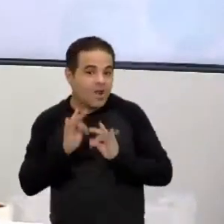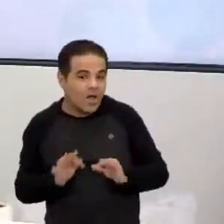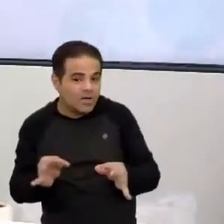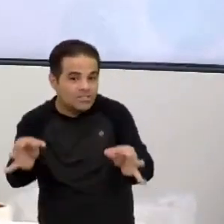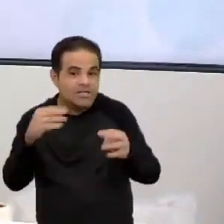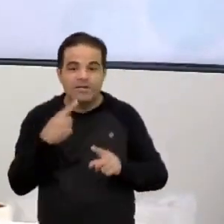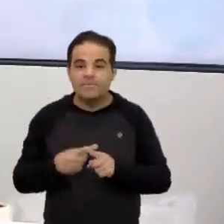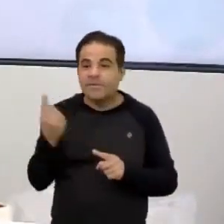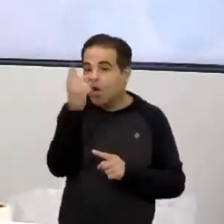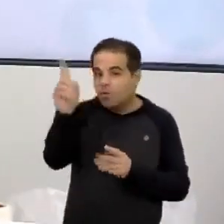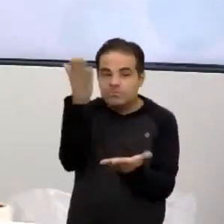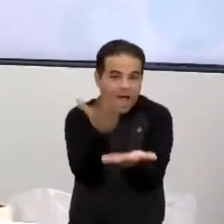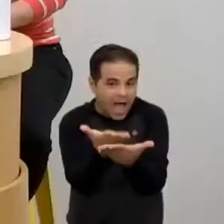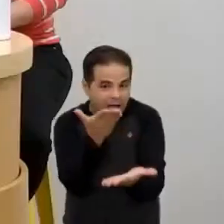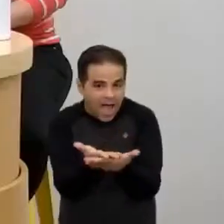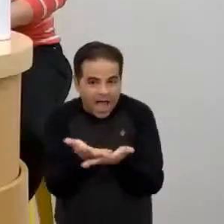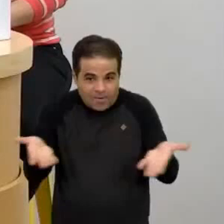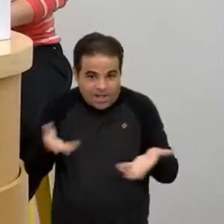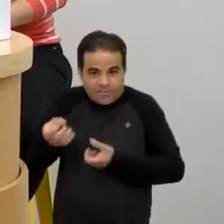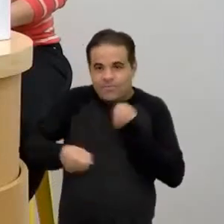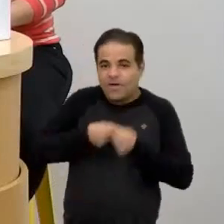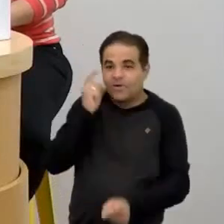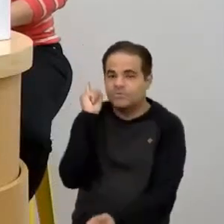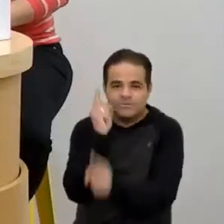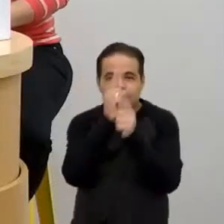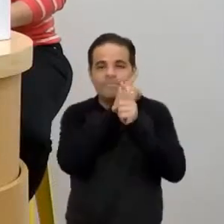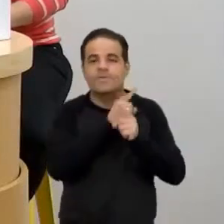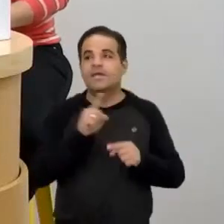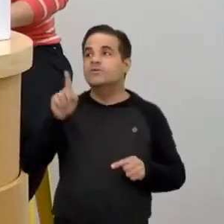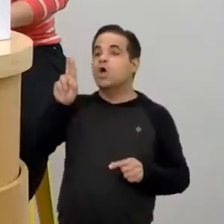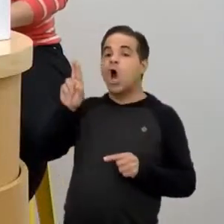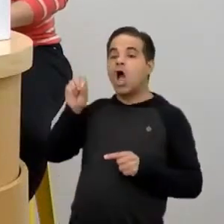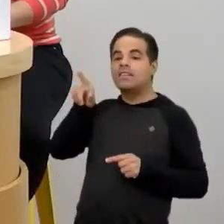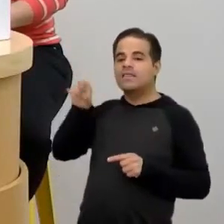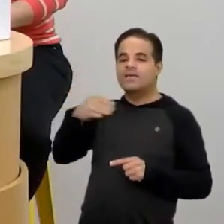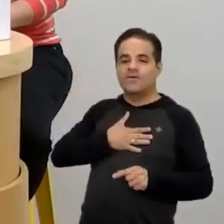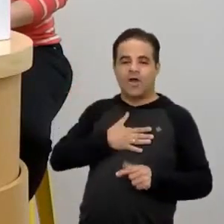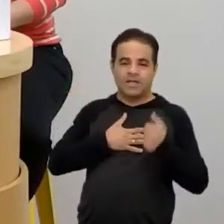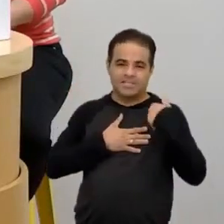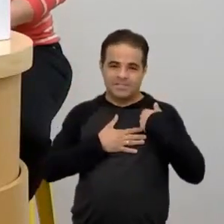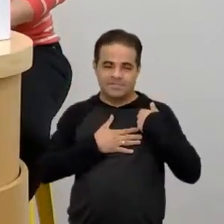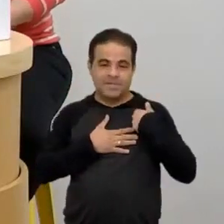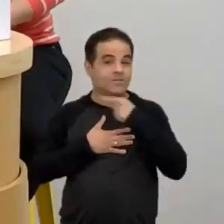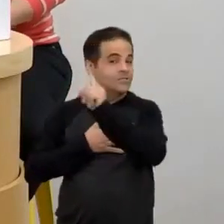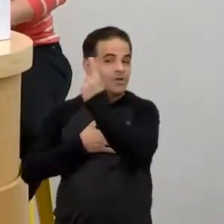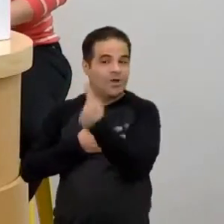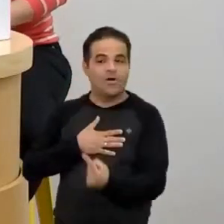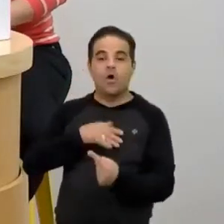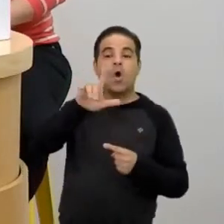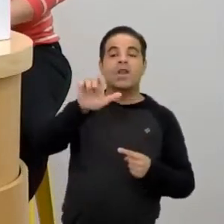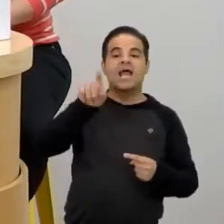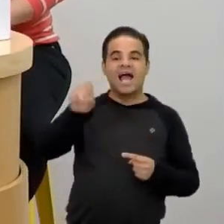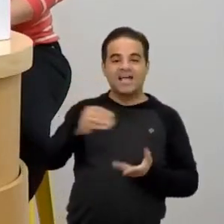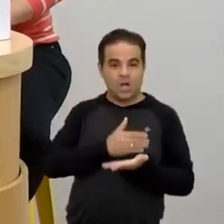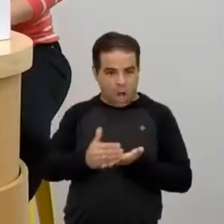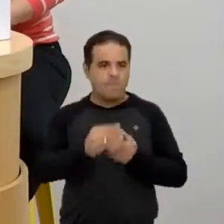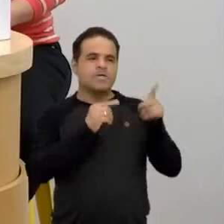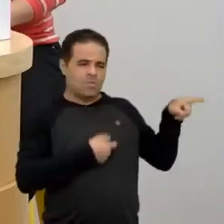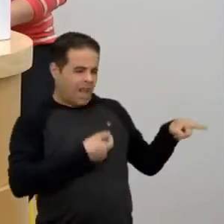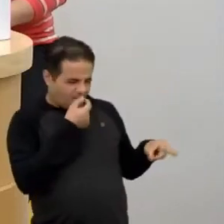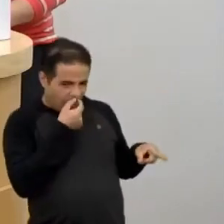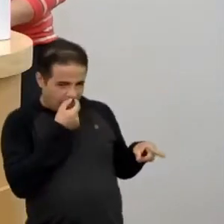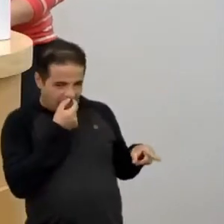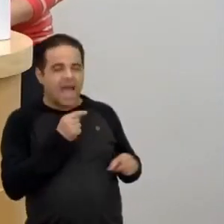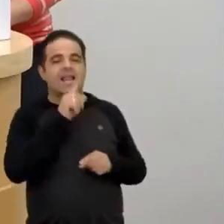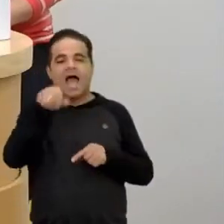e por que é a última aula ao vivo do ano? Exato, eu descobri que só o Rodrigo gosta de mim. O Leandro conversou com a Fabiana, o